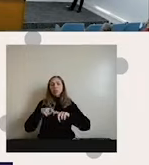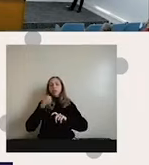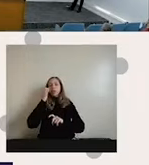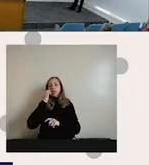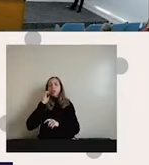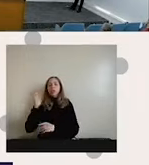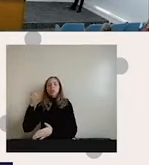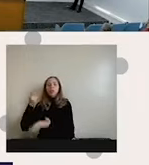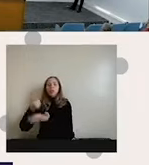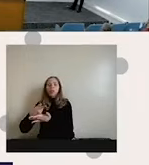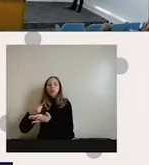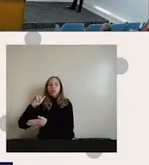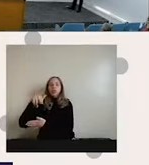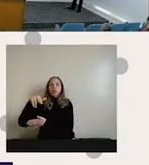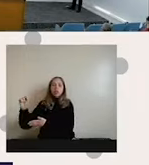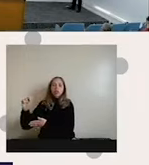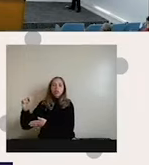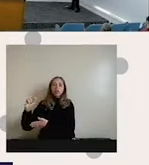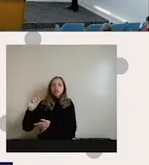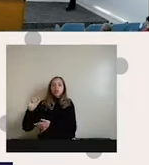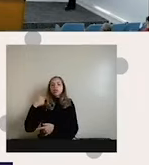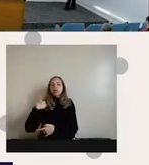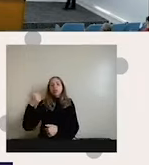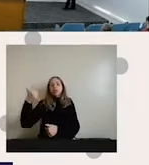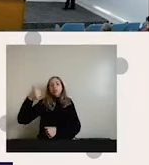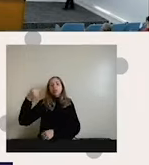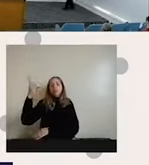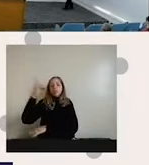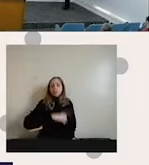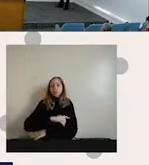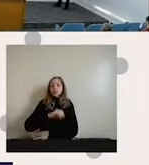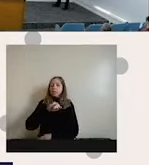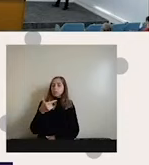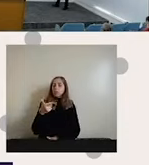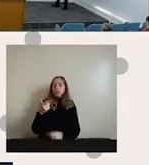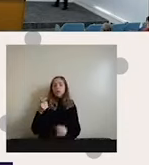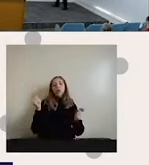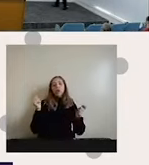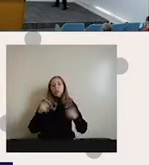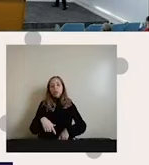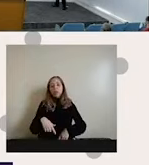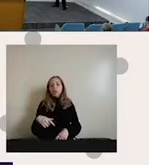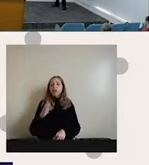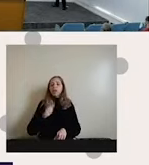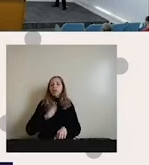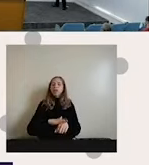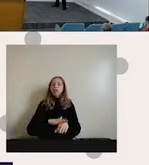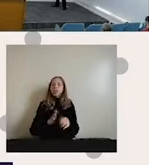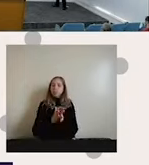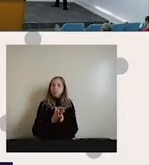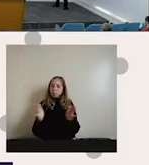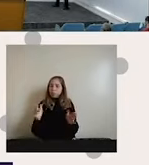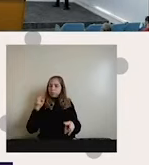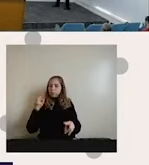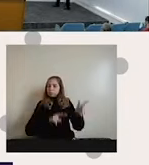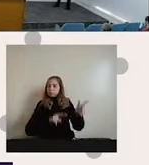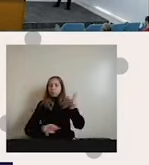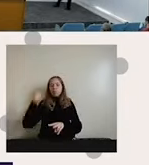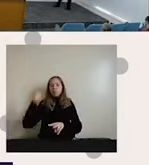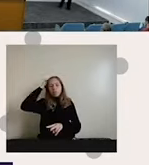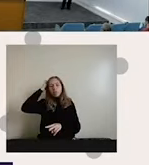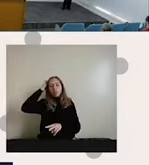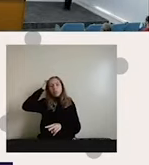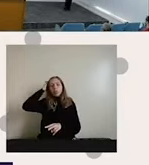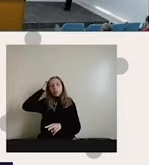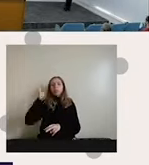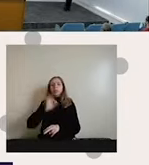feito já desde o primeiro dia. Se a incapacidade ela for considerada temporária pela perícia, vai ensejar o auxílio por incapacidade